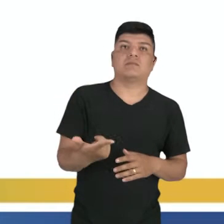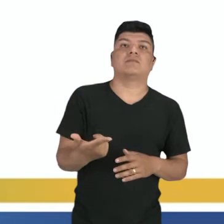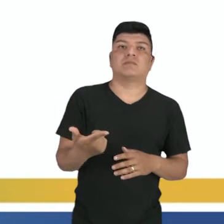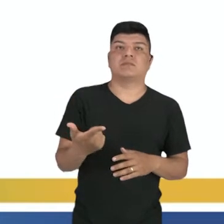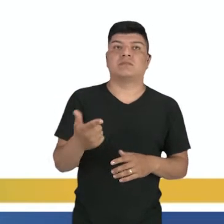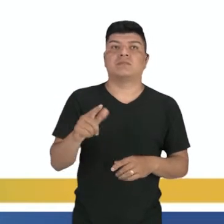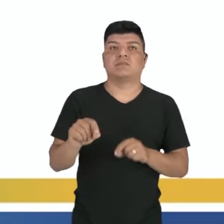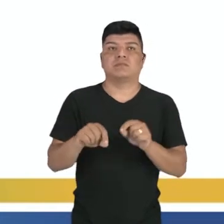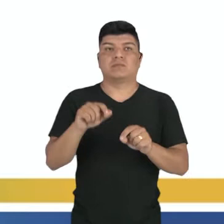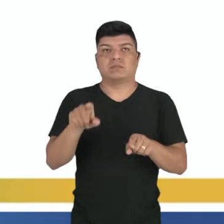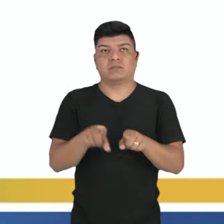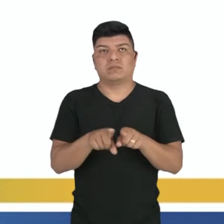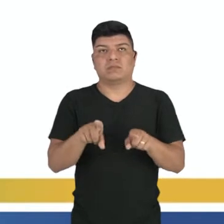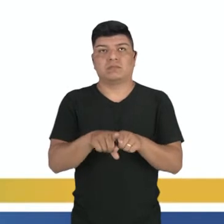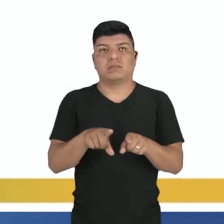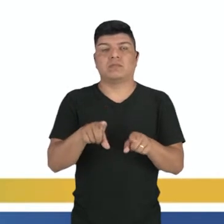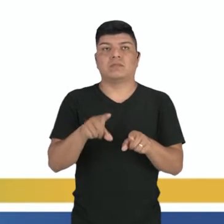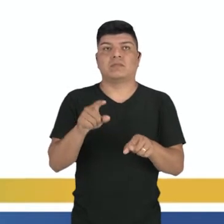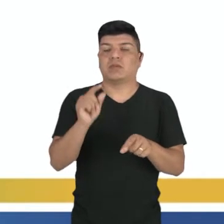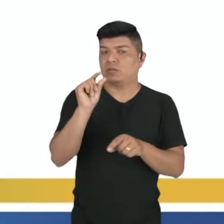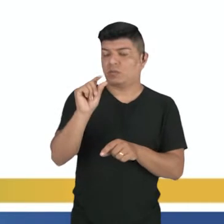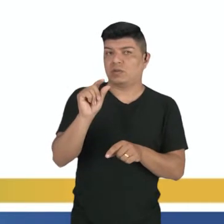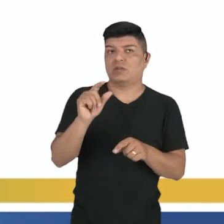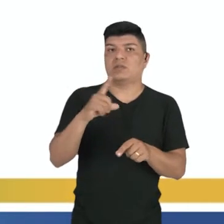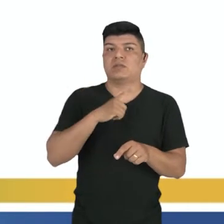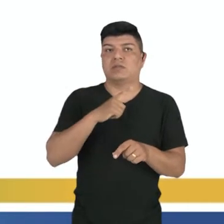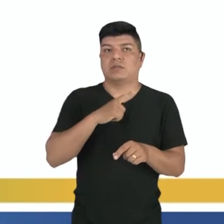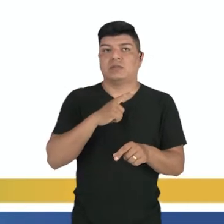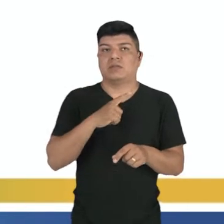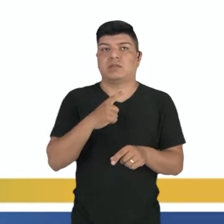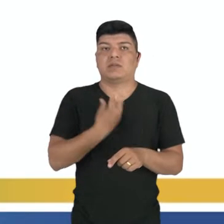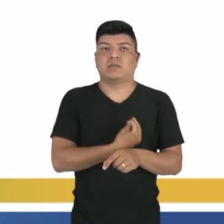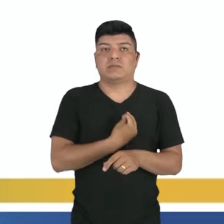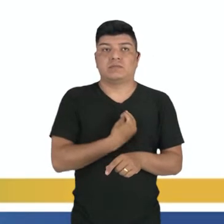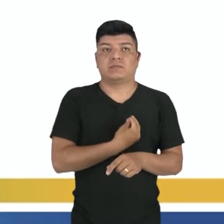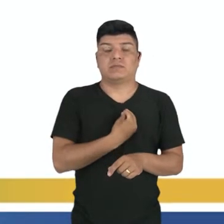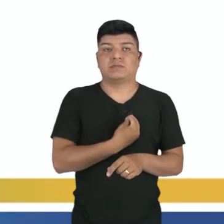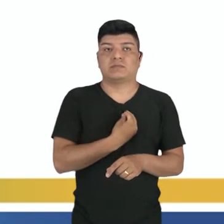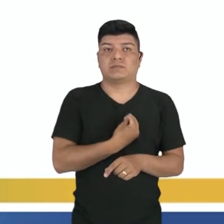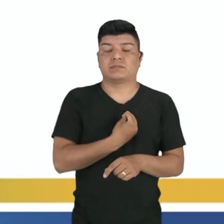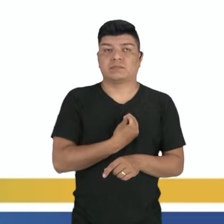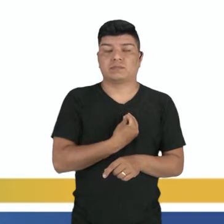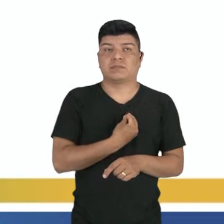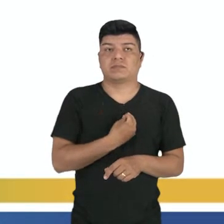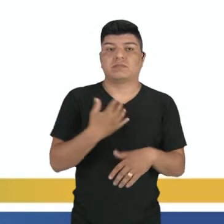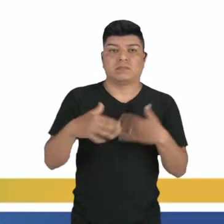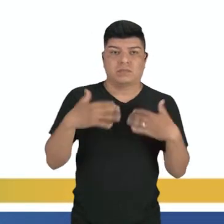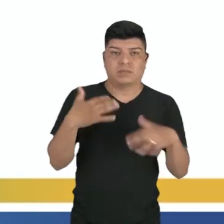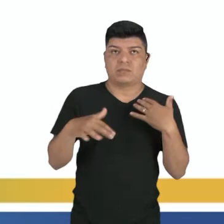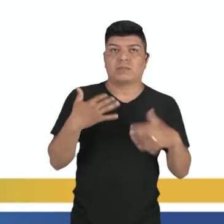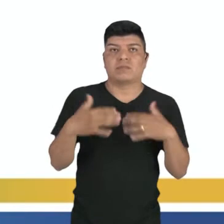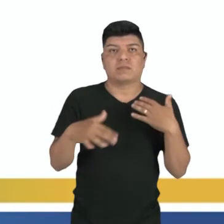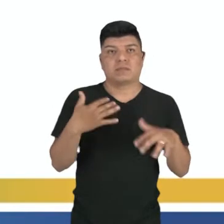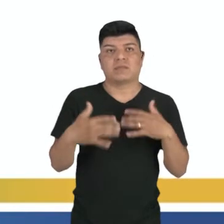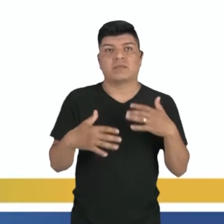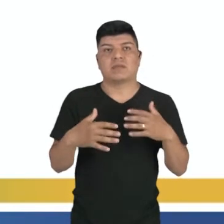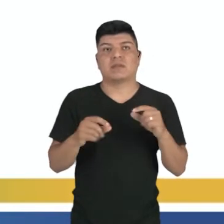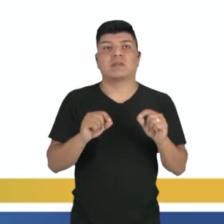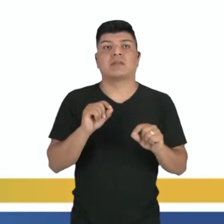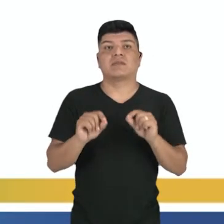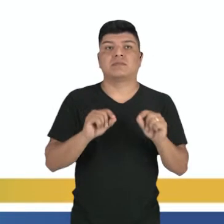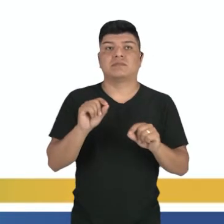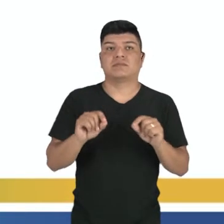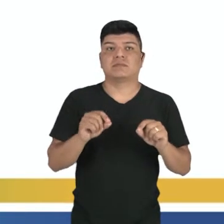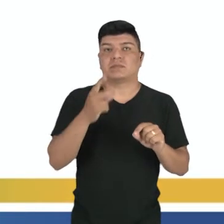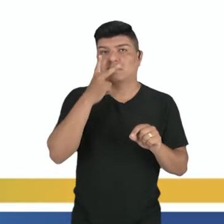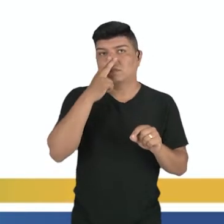dos poríferos, porque nos quinidários a gente vai ver que existem organismos que têm a capacidade de locomoção, que são aqueles que